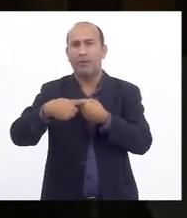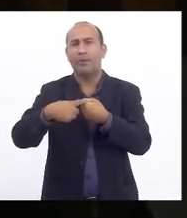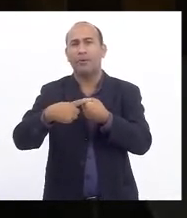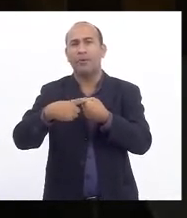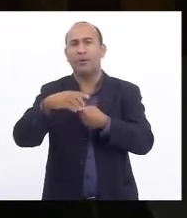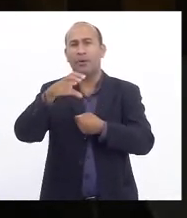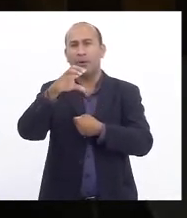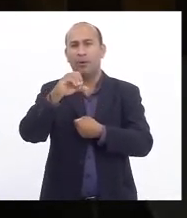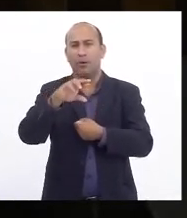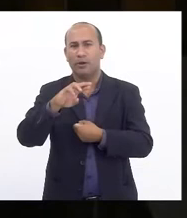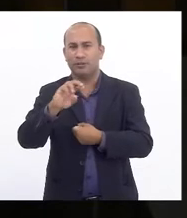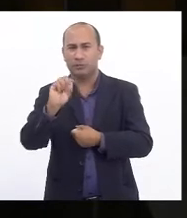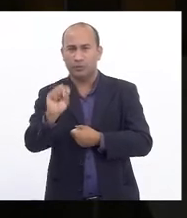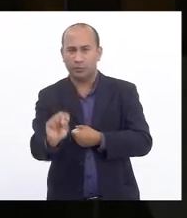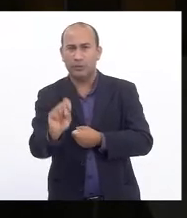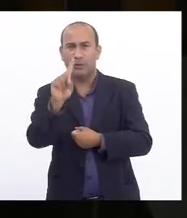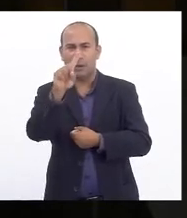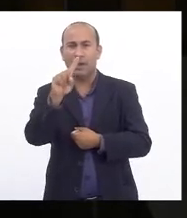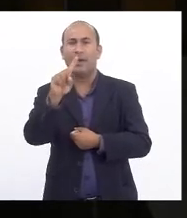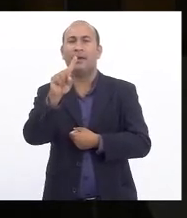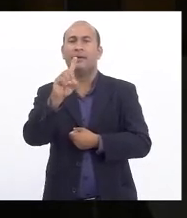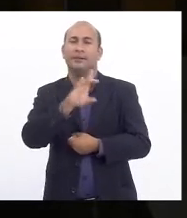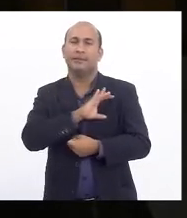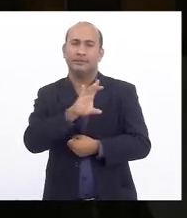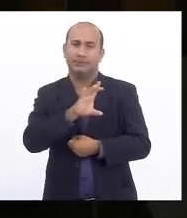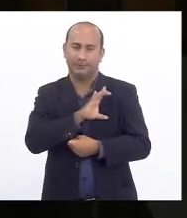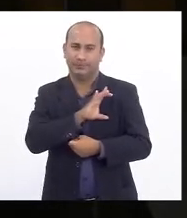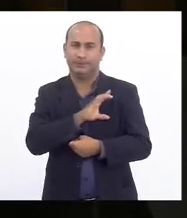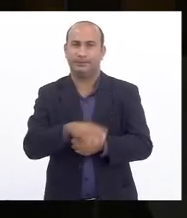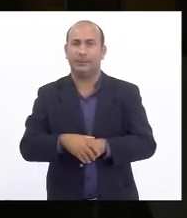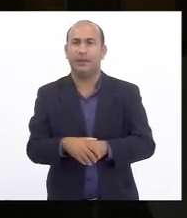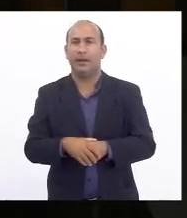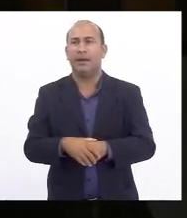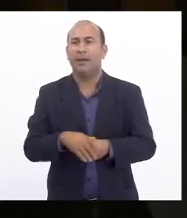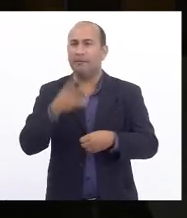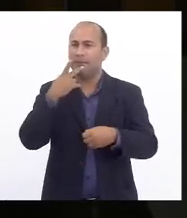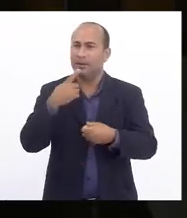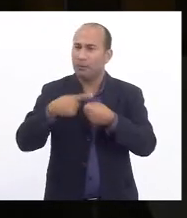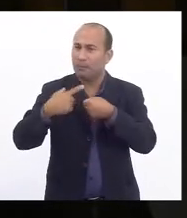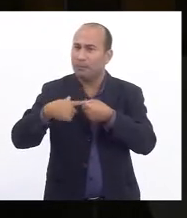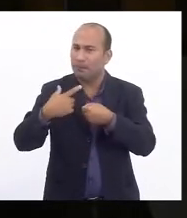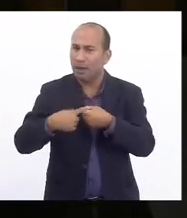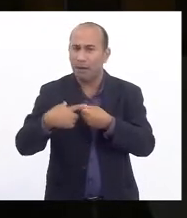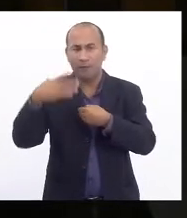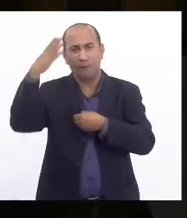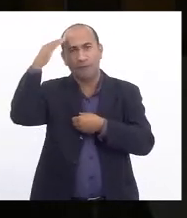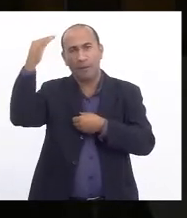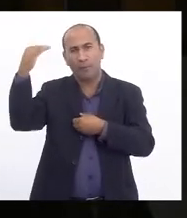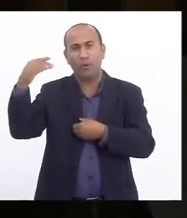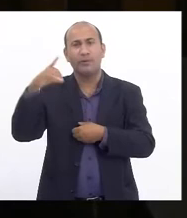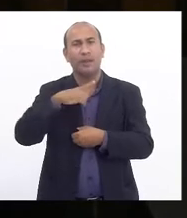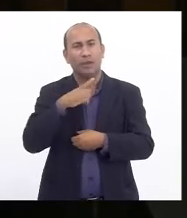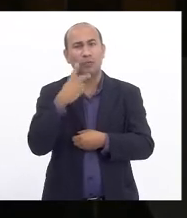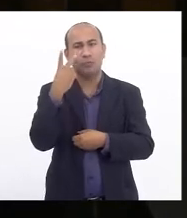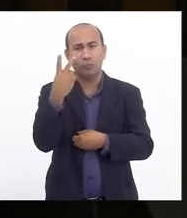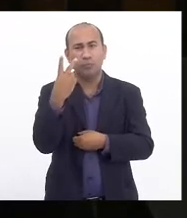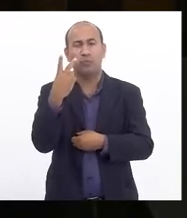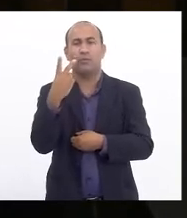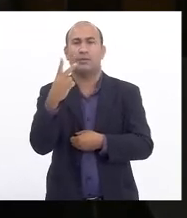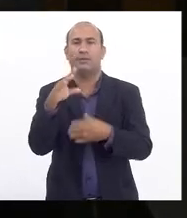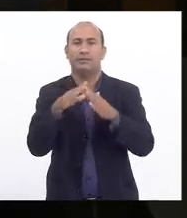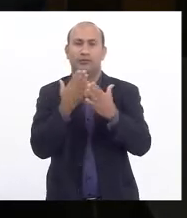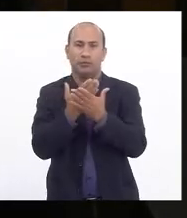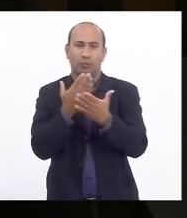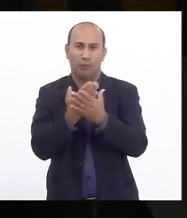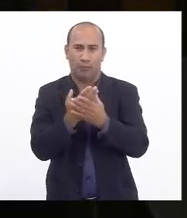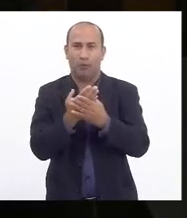por Escola de Ensino Fundamental do segundo segmento os bairros muito populoso com apenas de duas escolas municipais